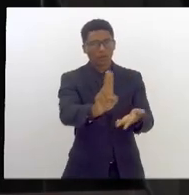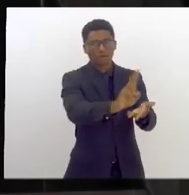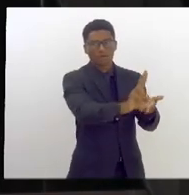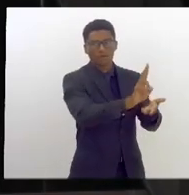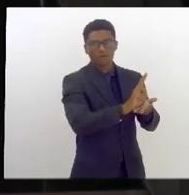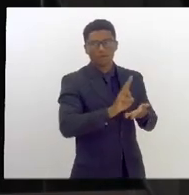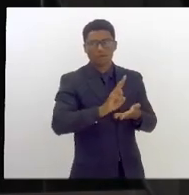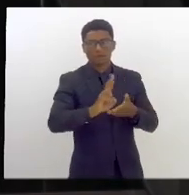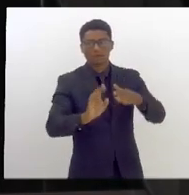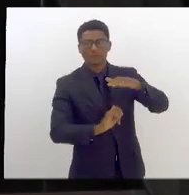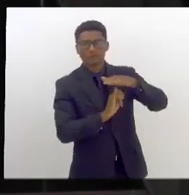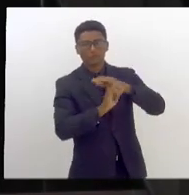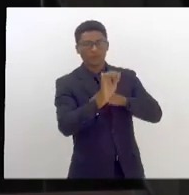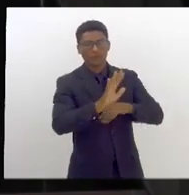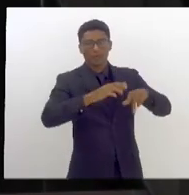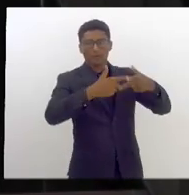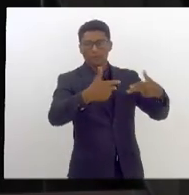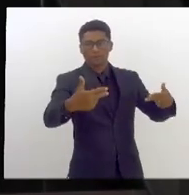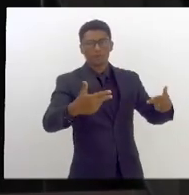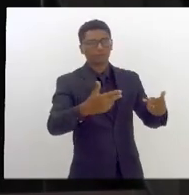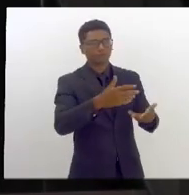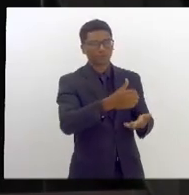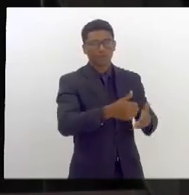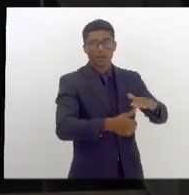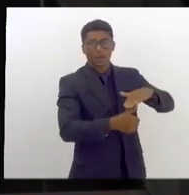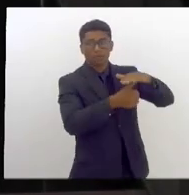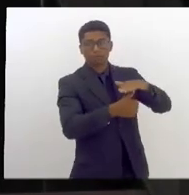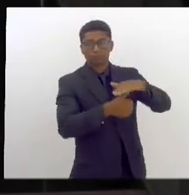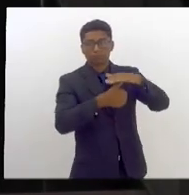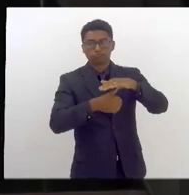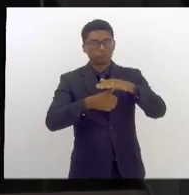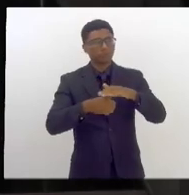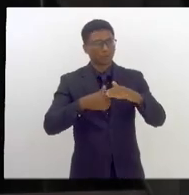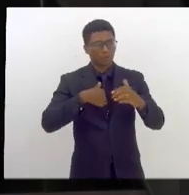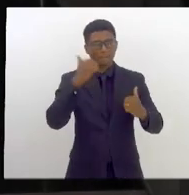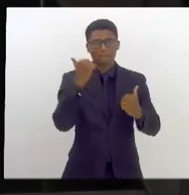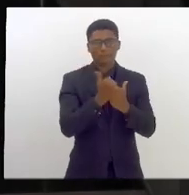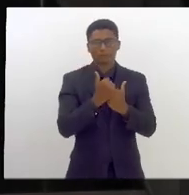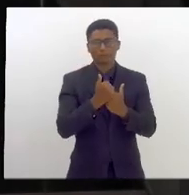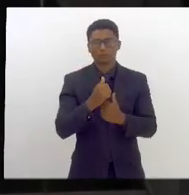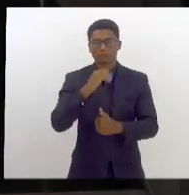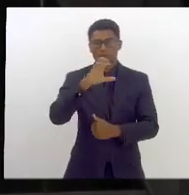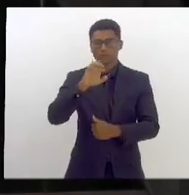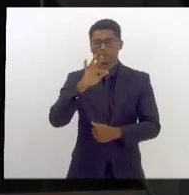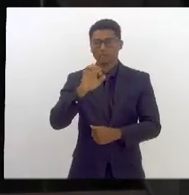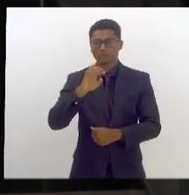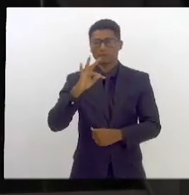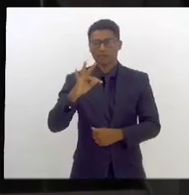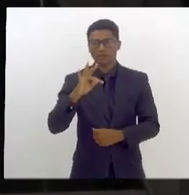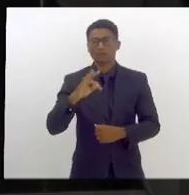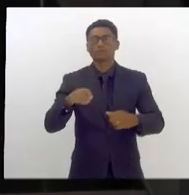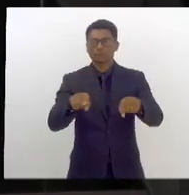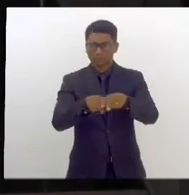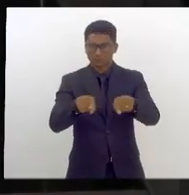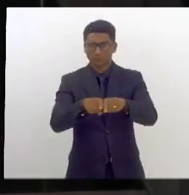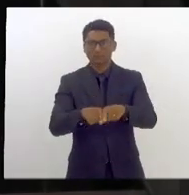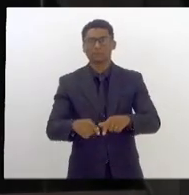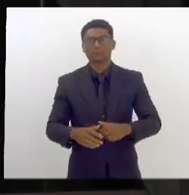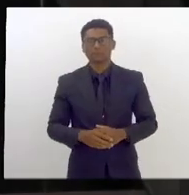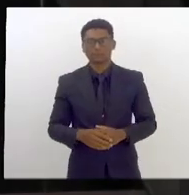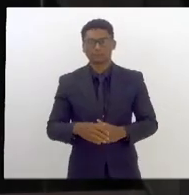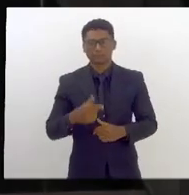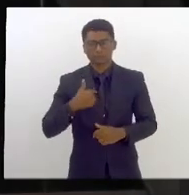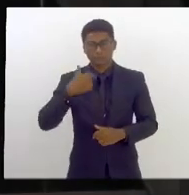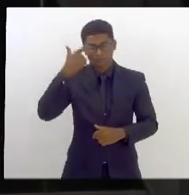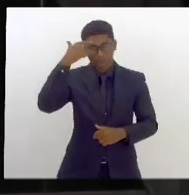das instituições federais de ensino superior notadamente aqui no Rio de Janeiro também fala do CEFET eu não posso esquecer o nosso queridíssimo CEFET eu